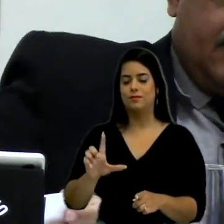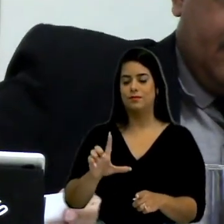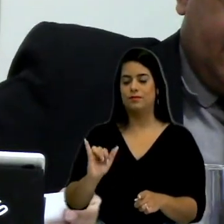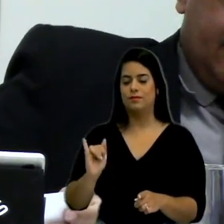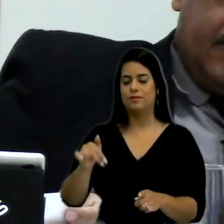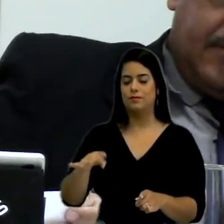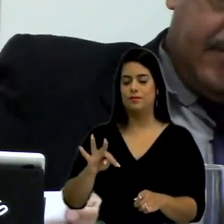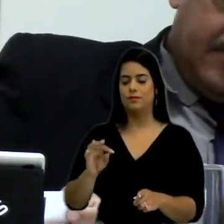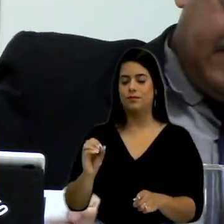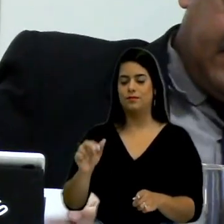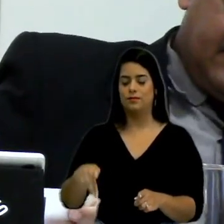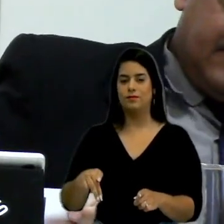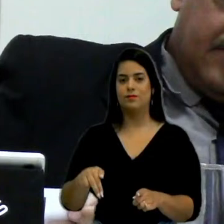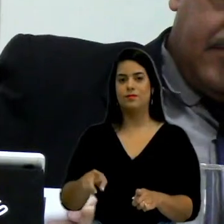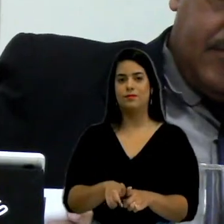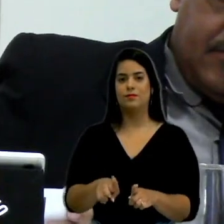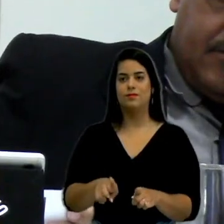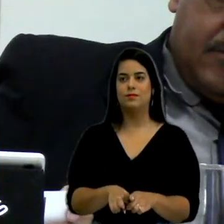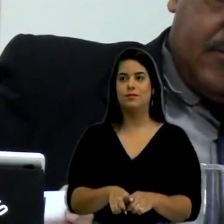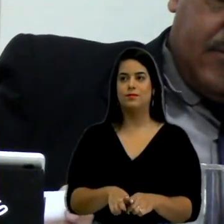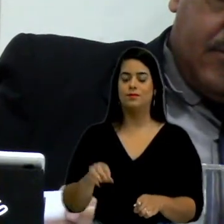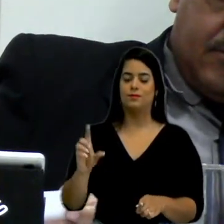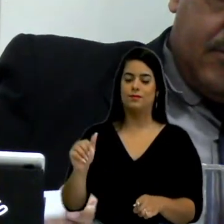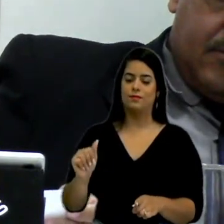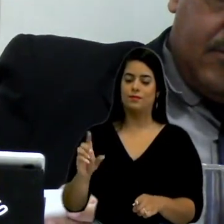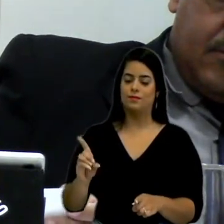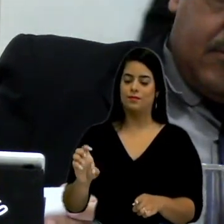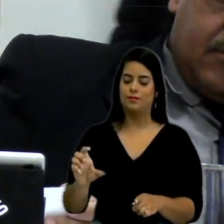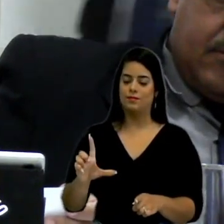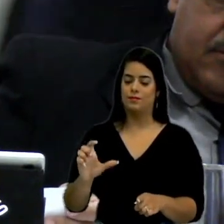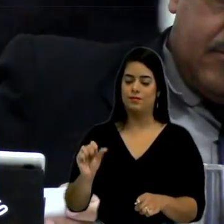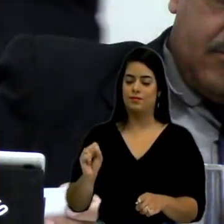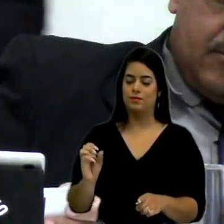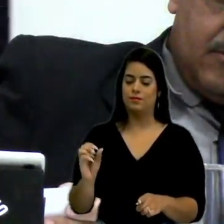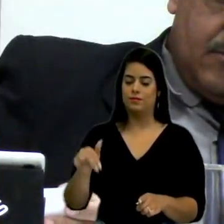Feitosa, lá do povoado do Gama, Adelson Araújo,